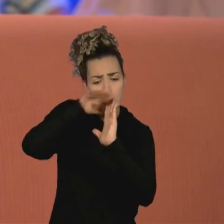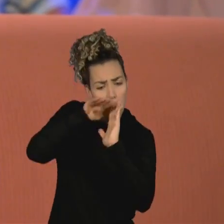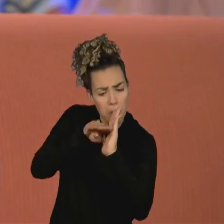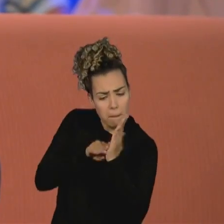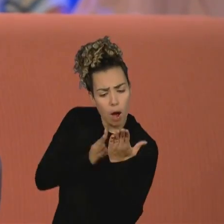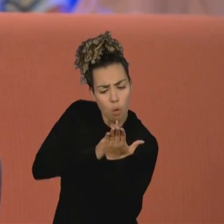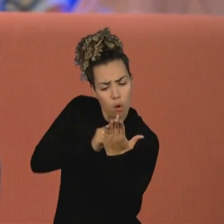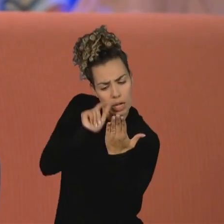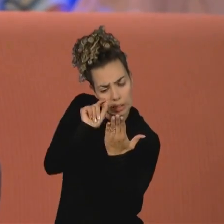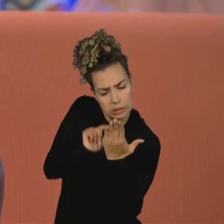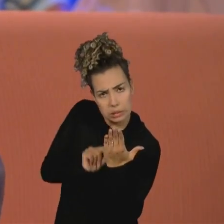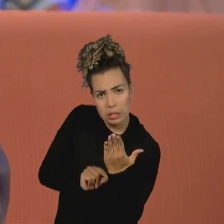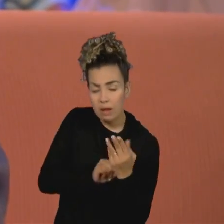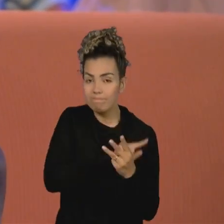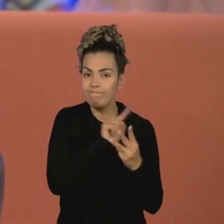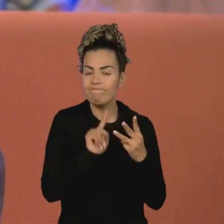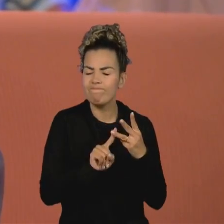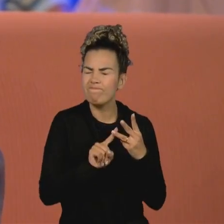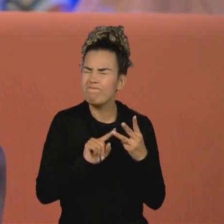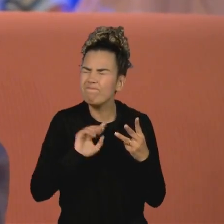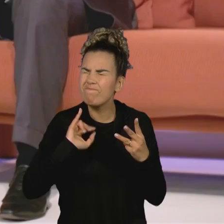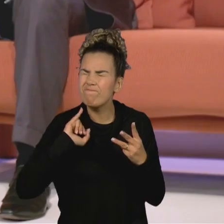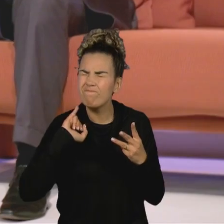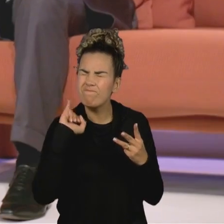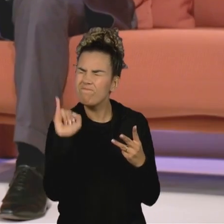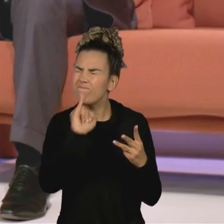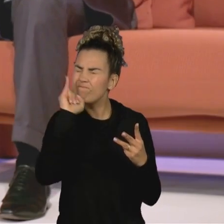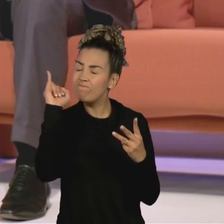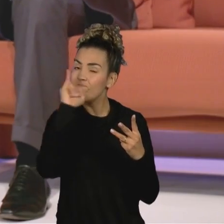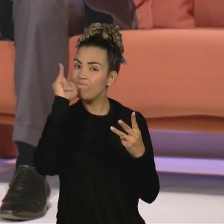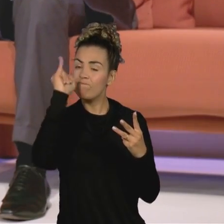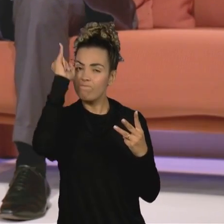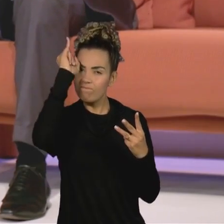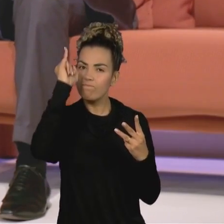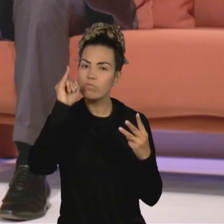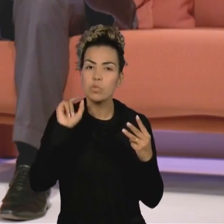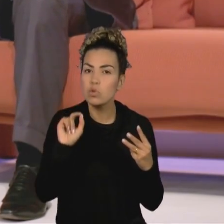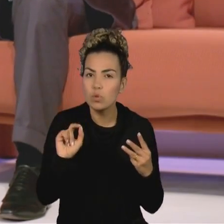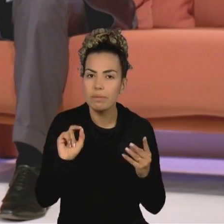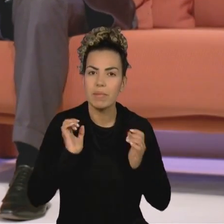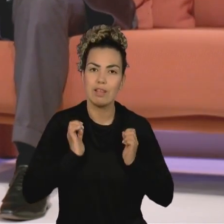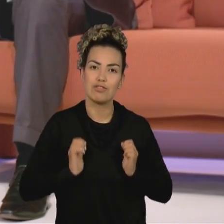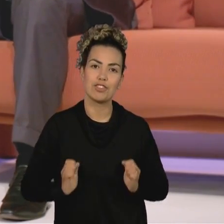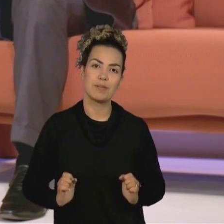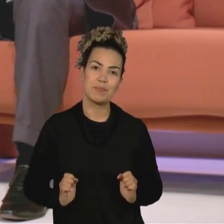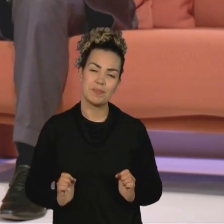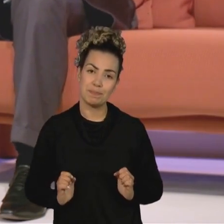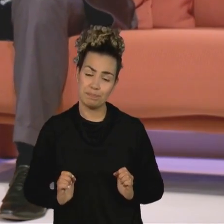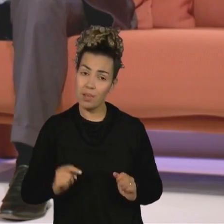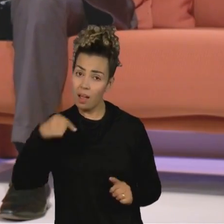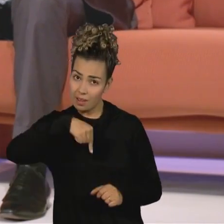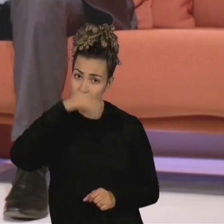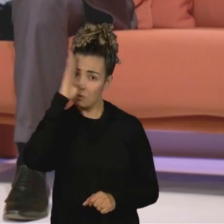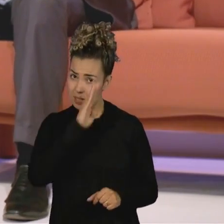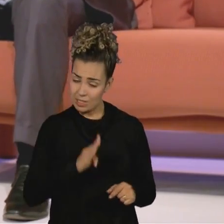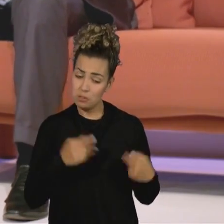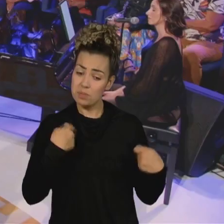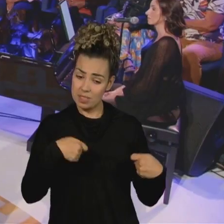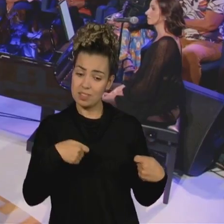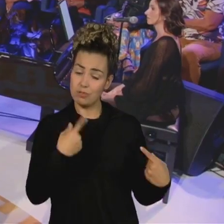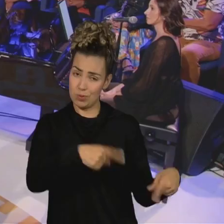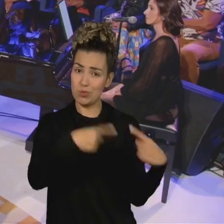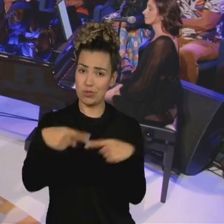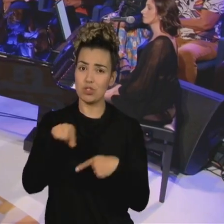caro, que eu sei, que é a ética. Que é um tema que a gente tem que discutir mais no Brasil hoje em dia, que é distinguir bem o que é certo e o que é